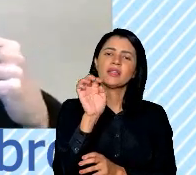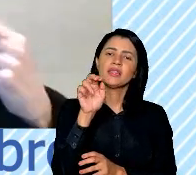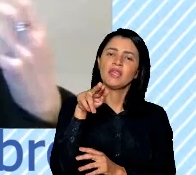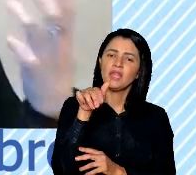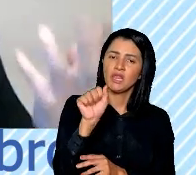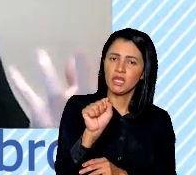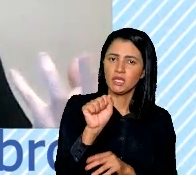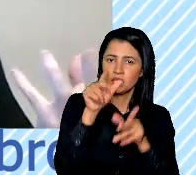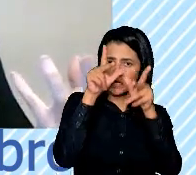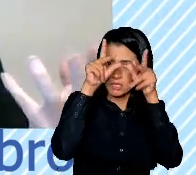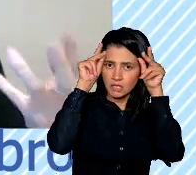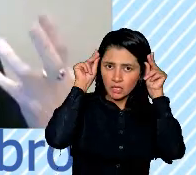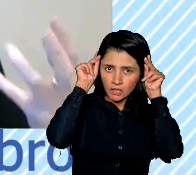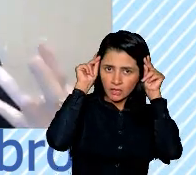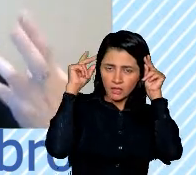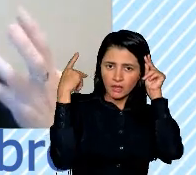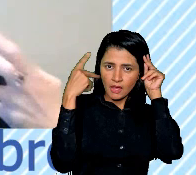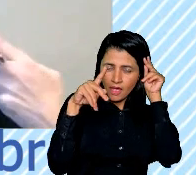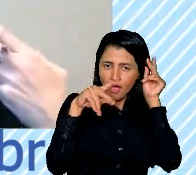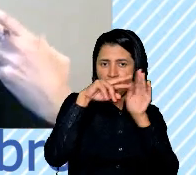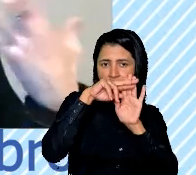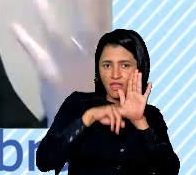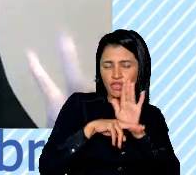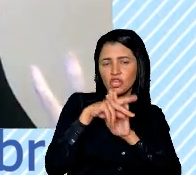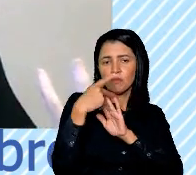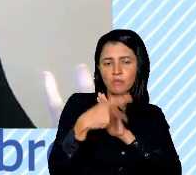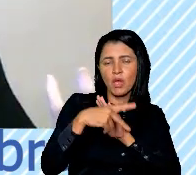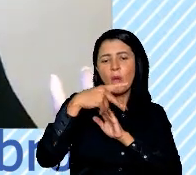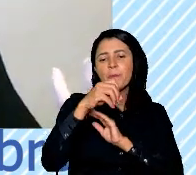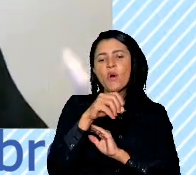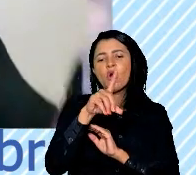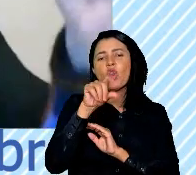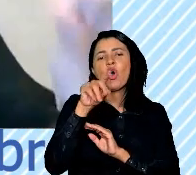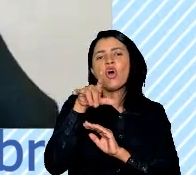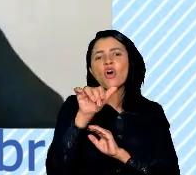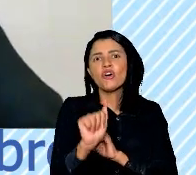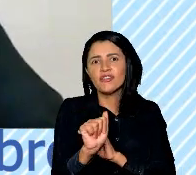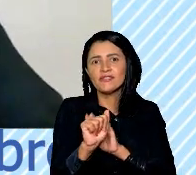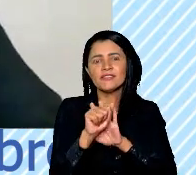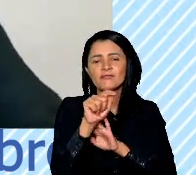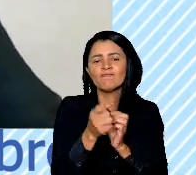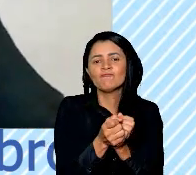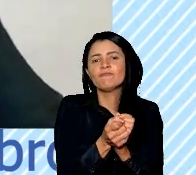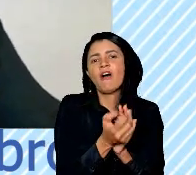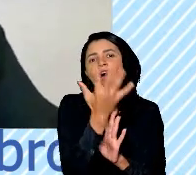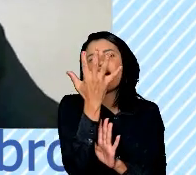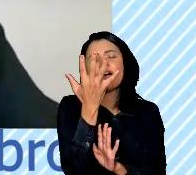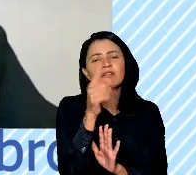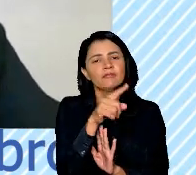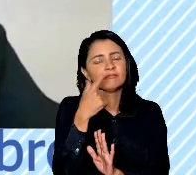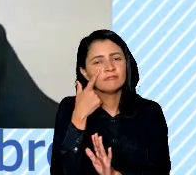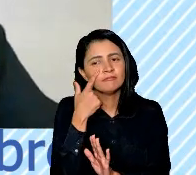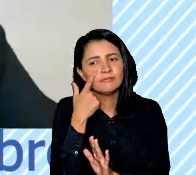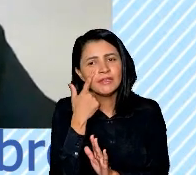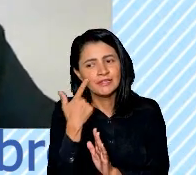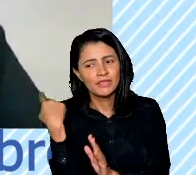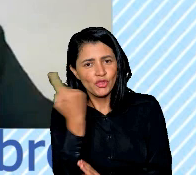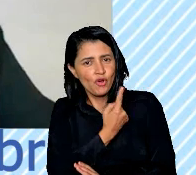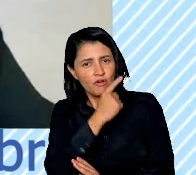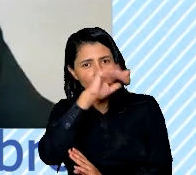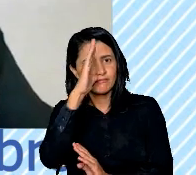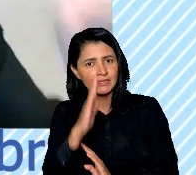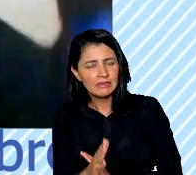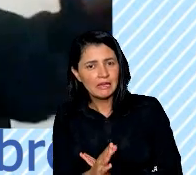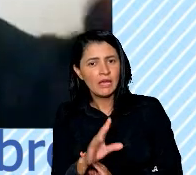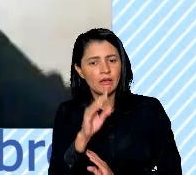regime dos poloi, né, em grego, quer dizer, dos muitos. Por exemplo, se muitos de nós brasileiros